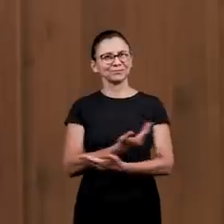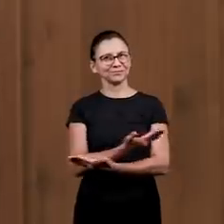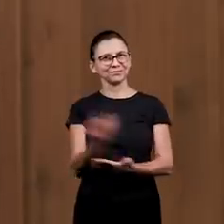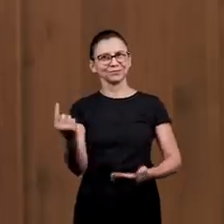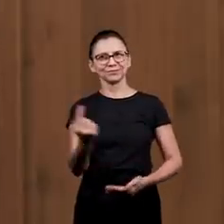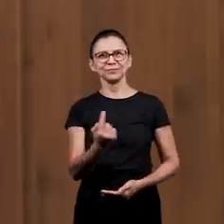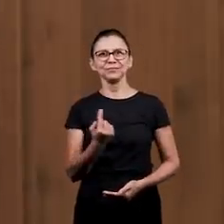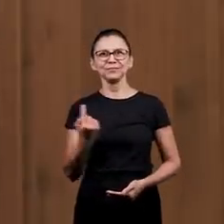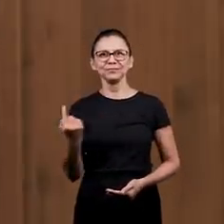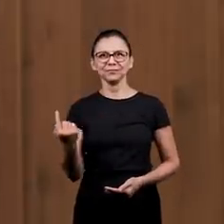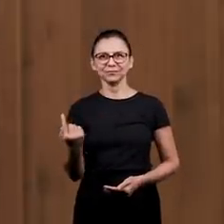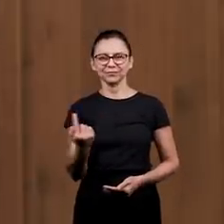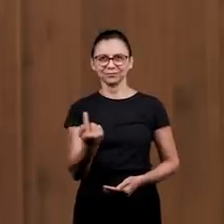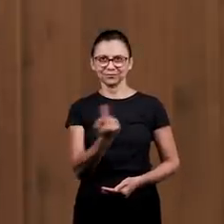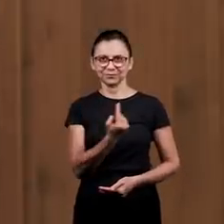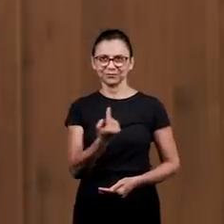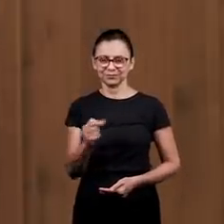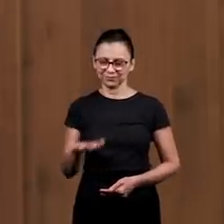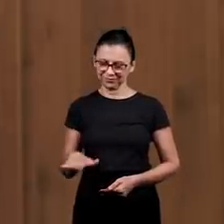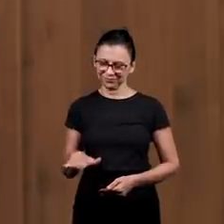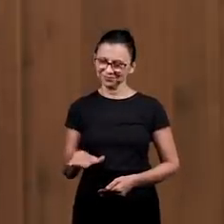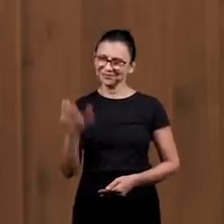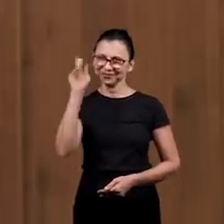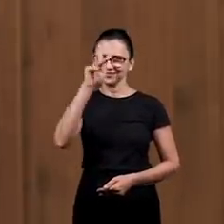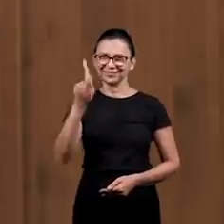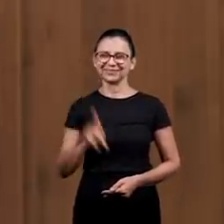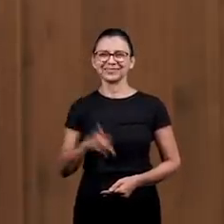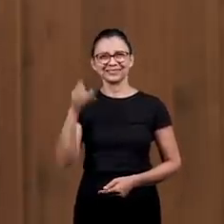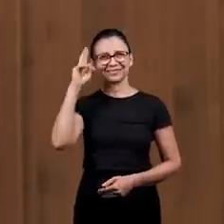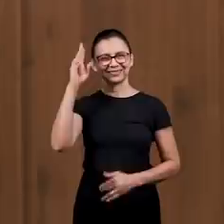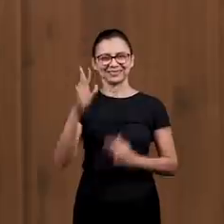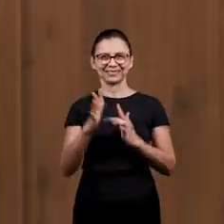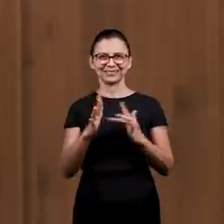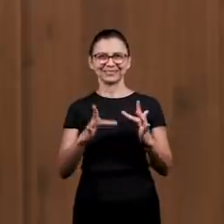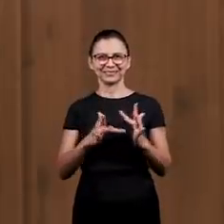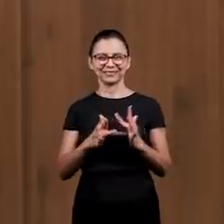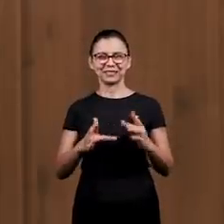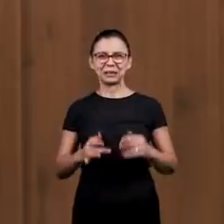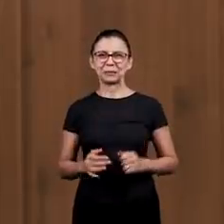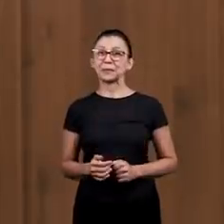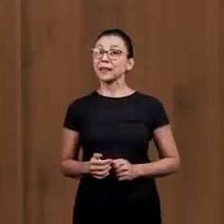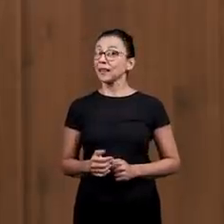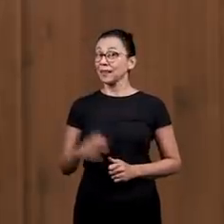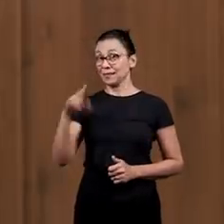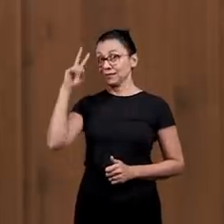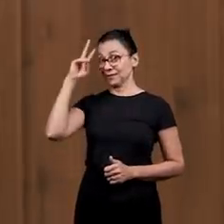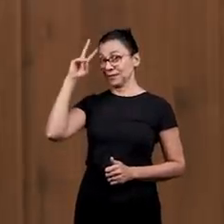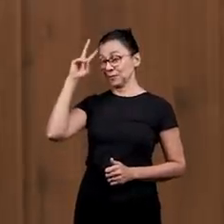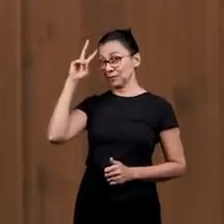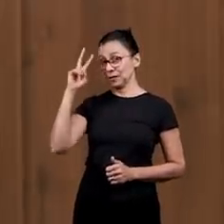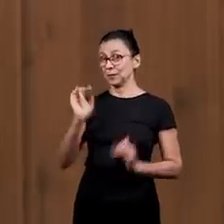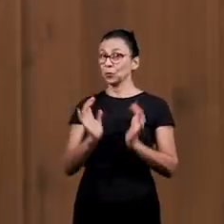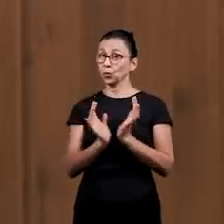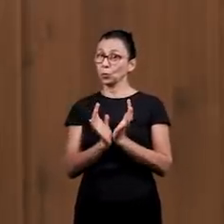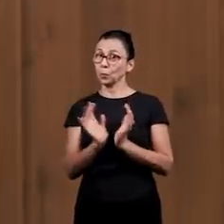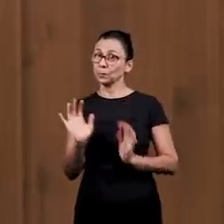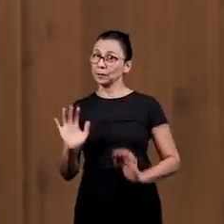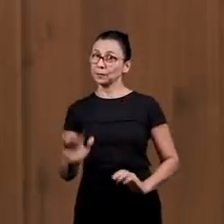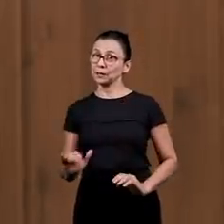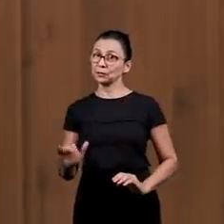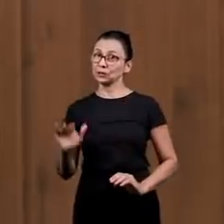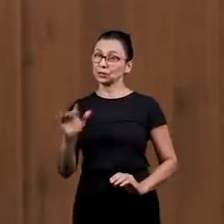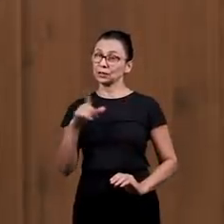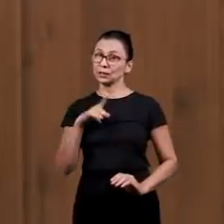nós saudamos a todos os intermediários com a paz do Senhor Jesus. Lembrando que a classe de intermediários